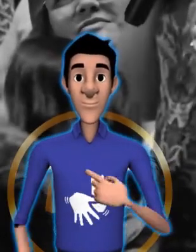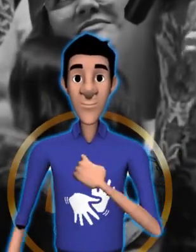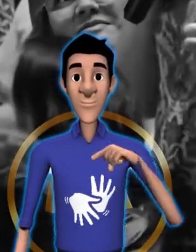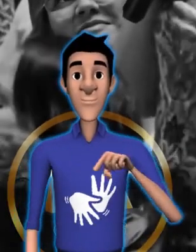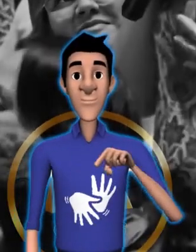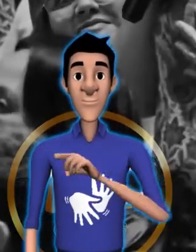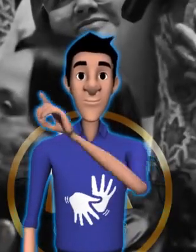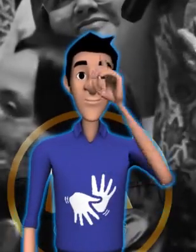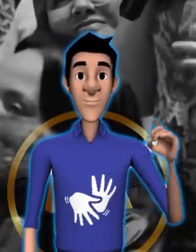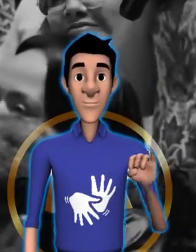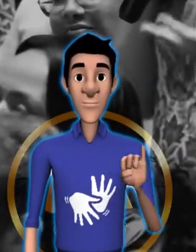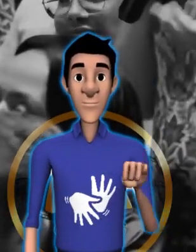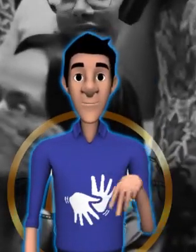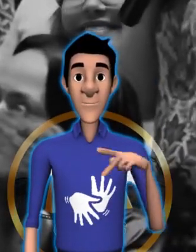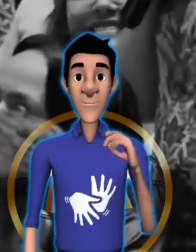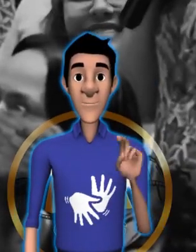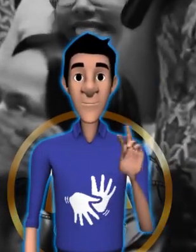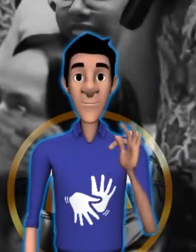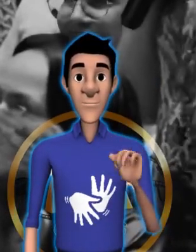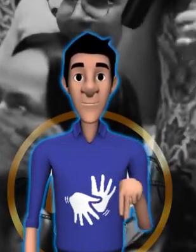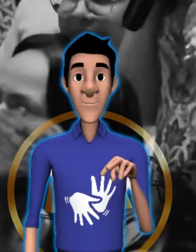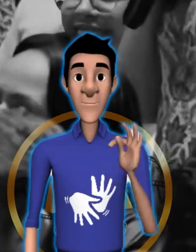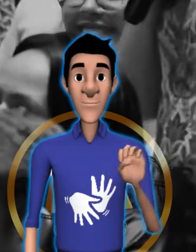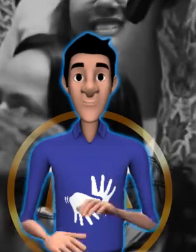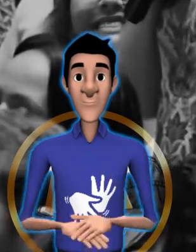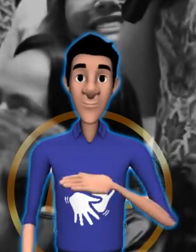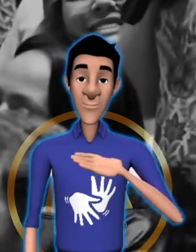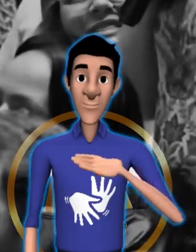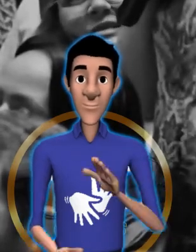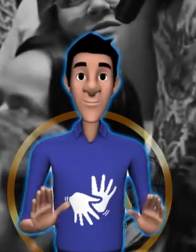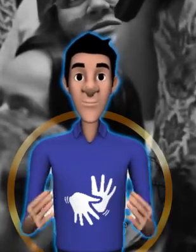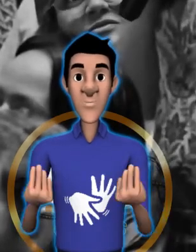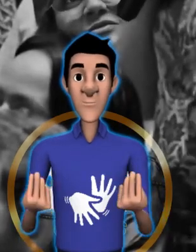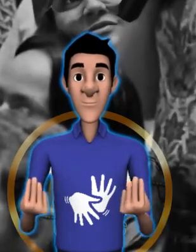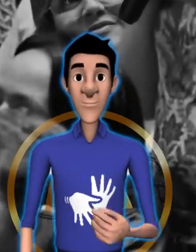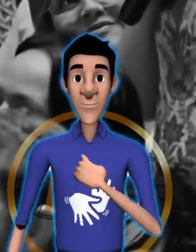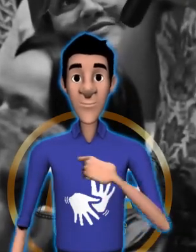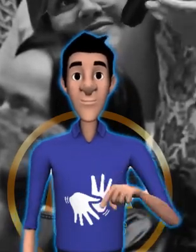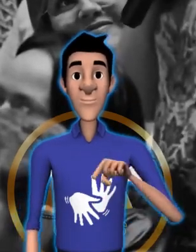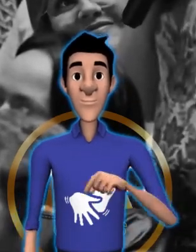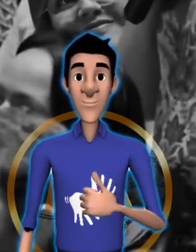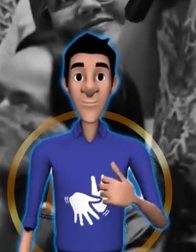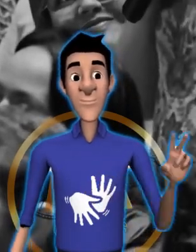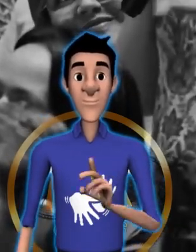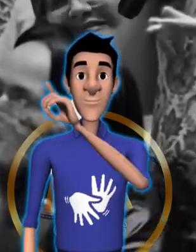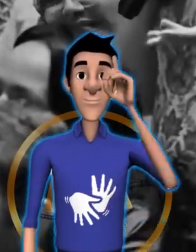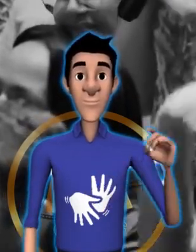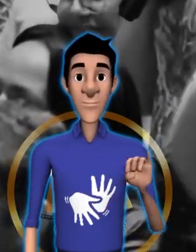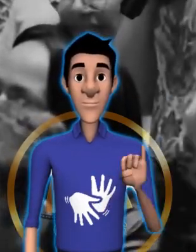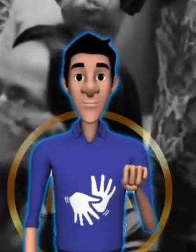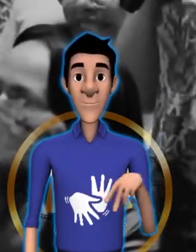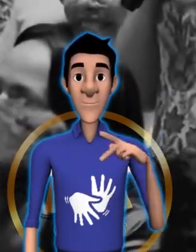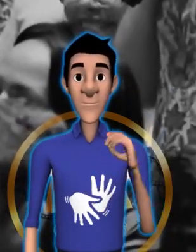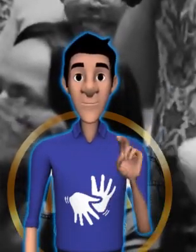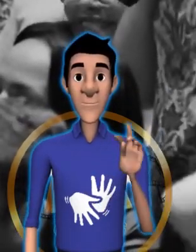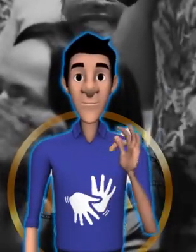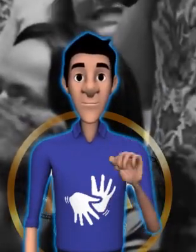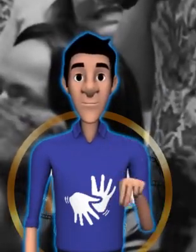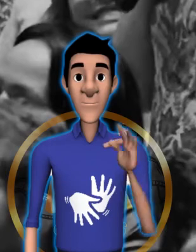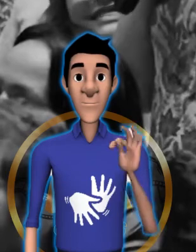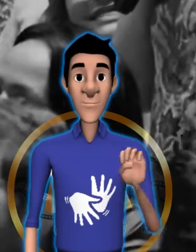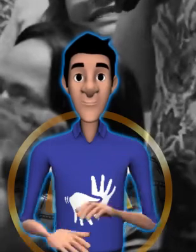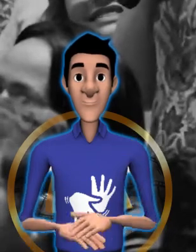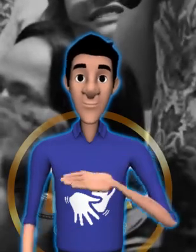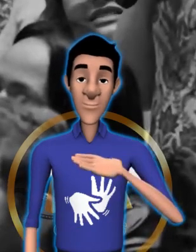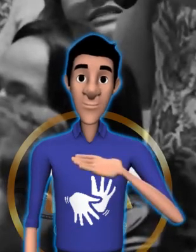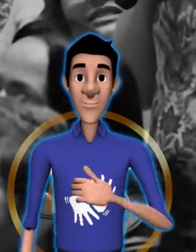aqui num dia muito importante para mim. Assim como eu estive aqui pela primeira vez, num dia muito importante para mim. Primeira vez que